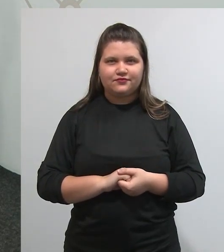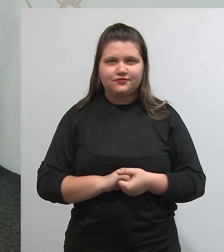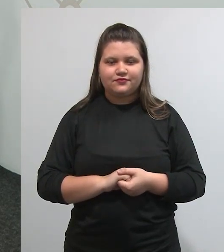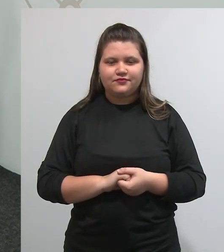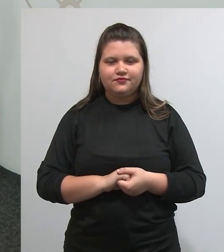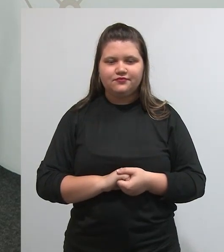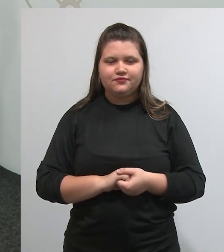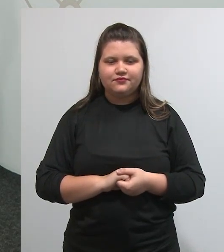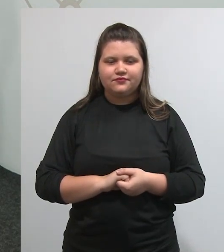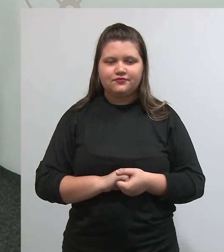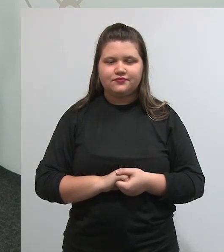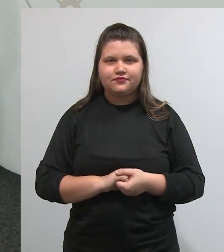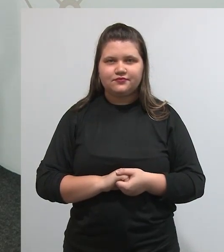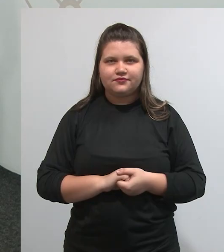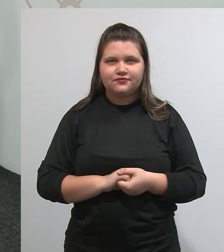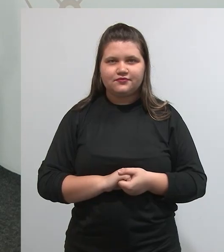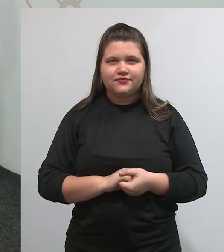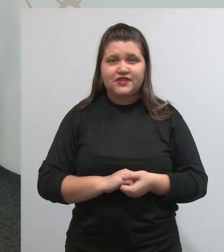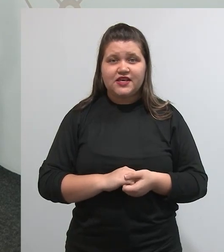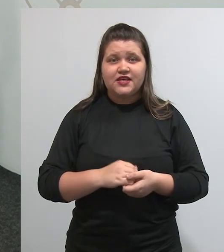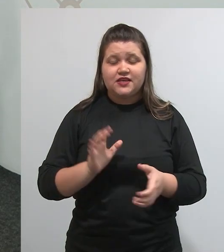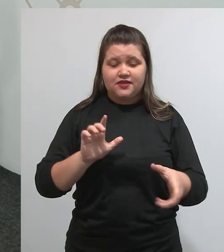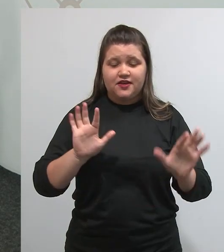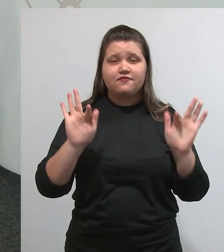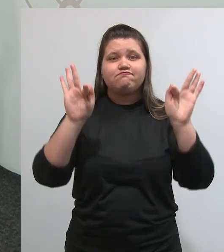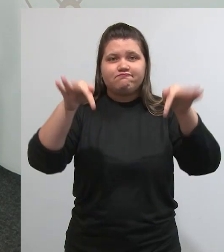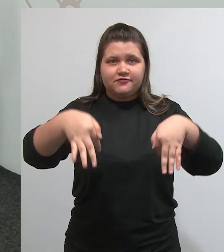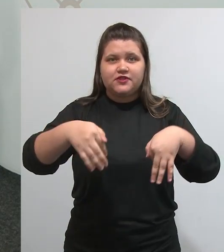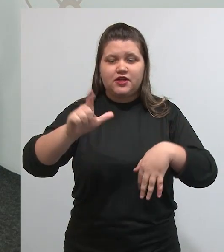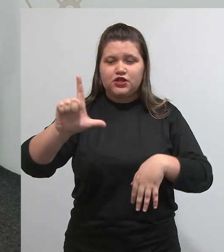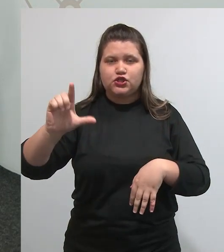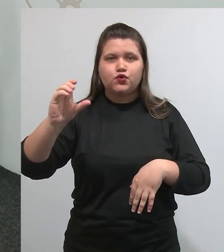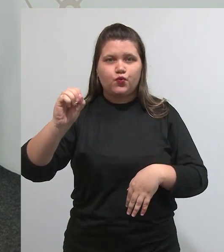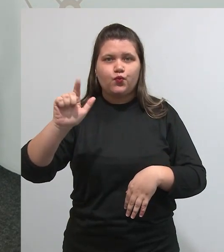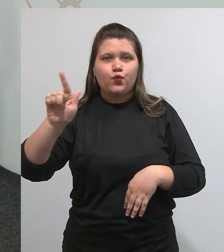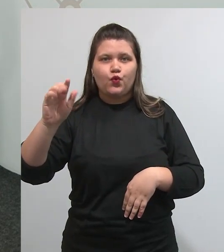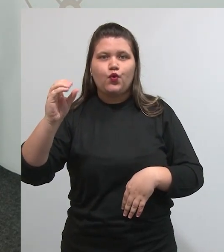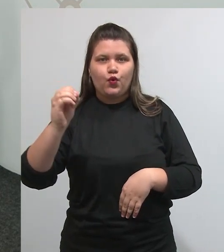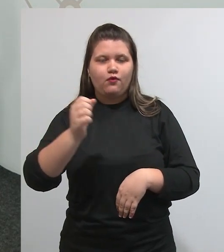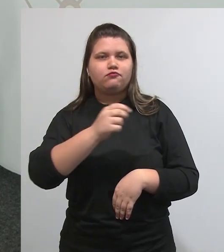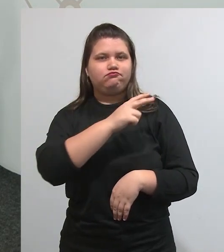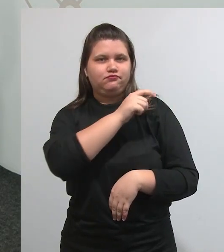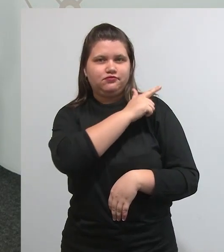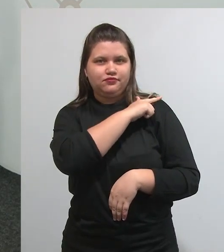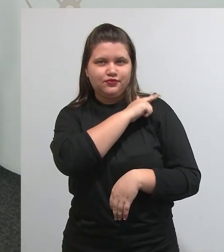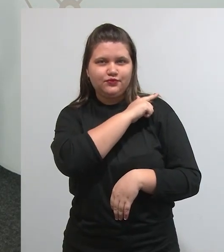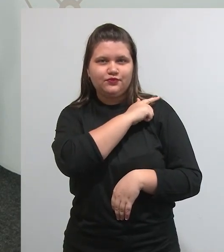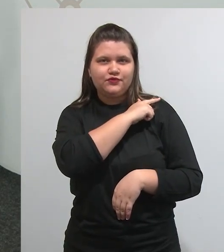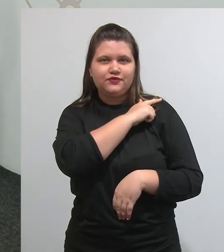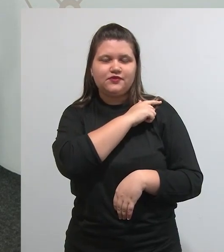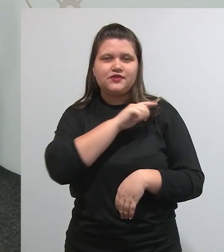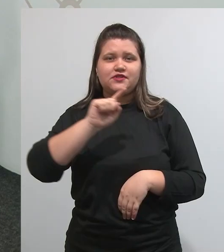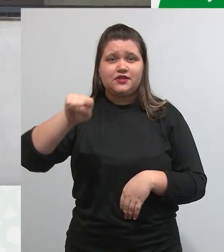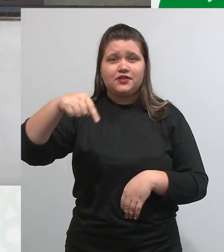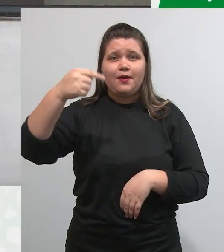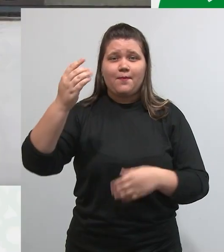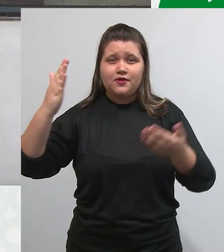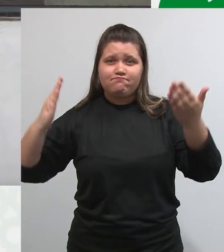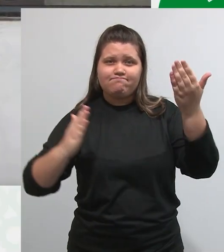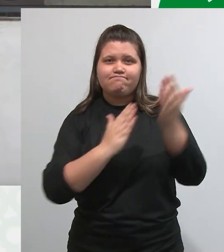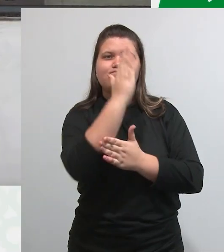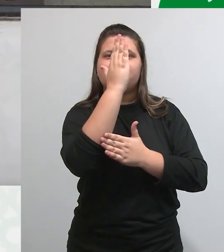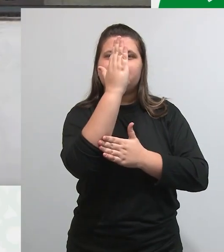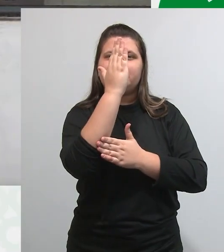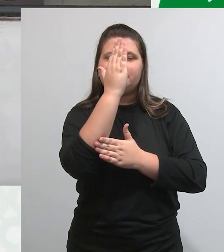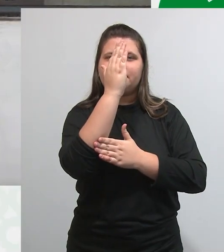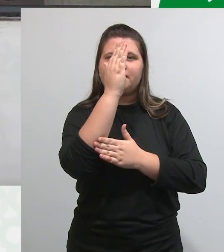Então, aí eu terminando logo os 2, aí já cursei, fiz a vestibular, passei e vim